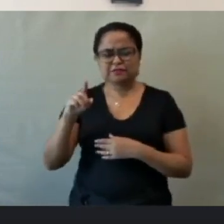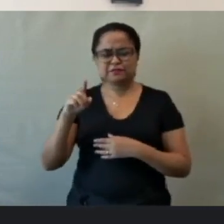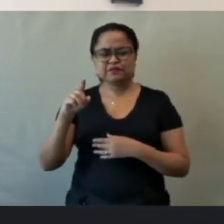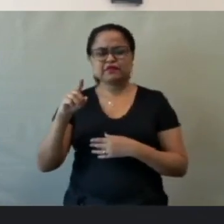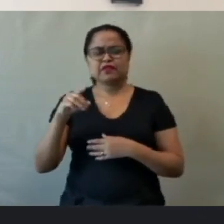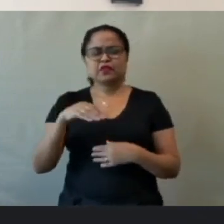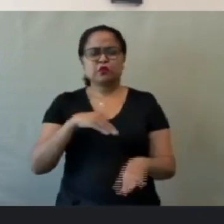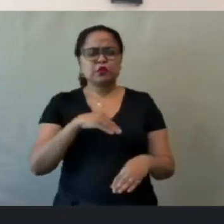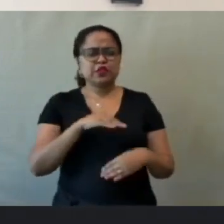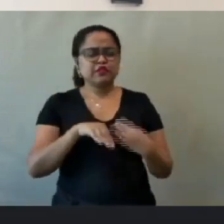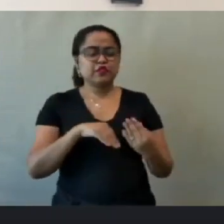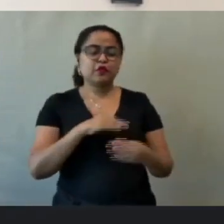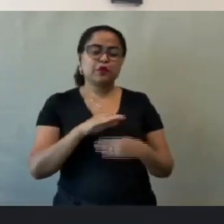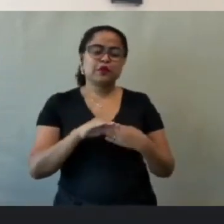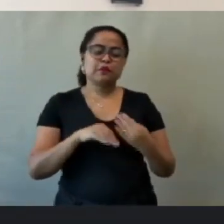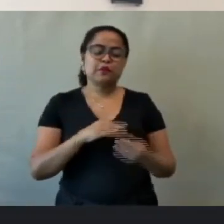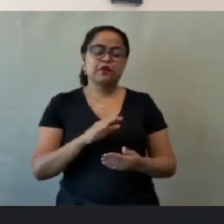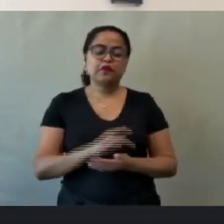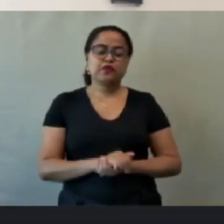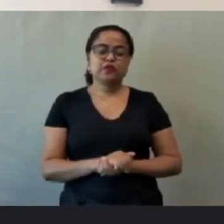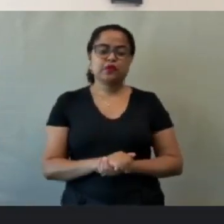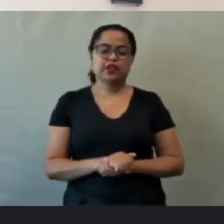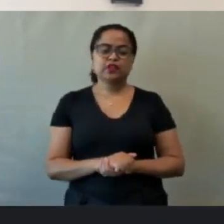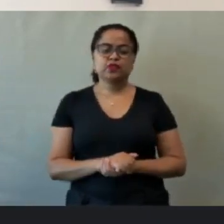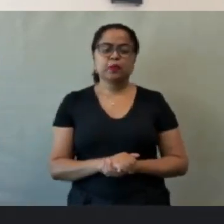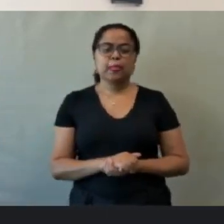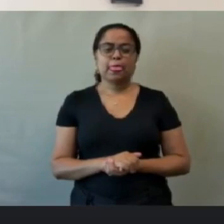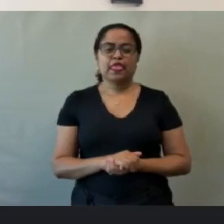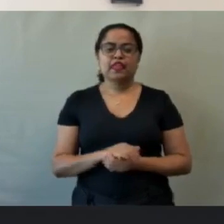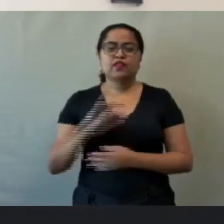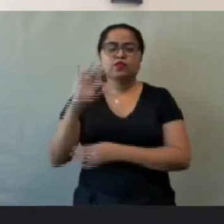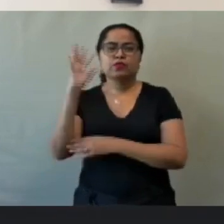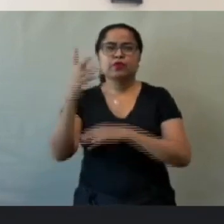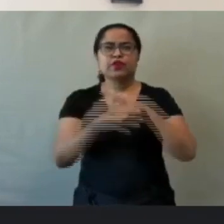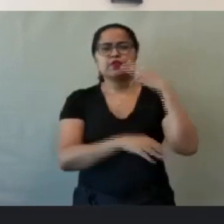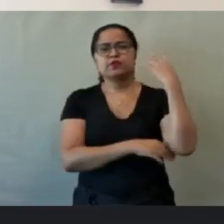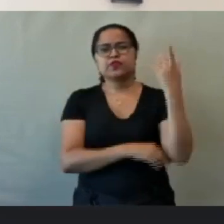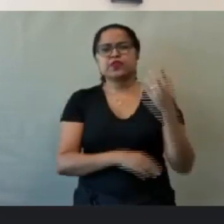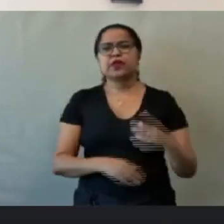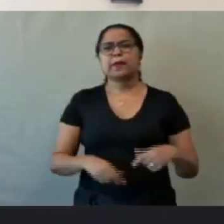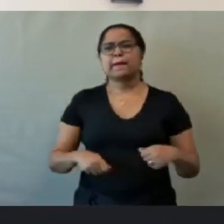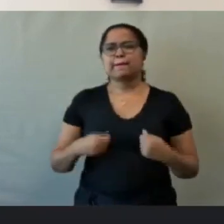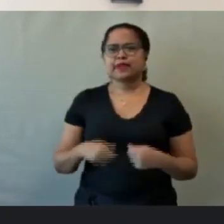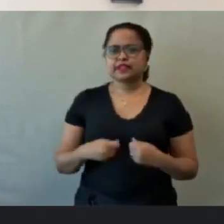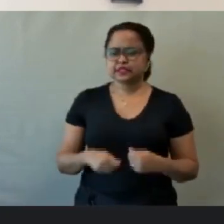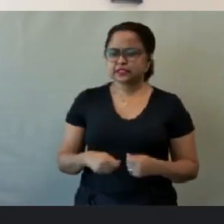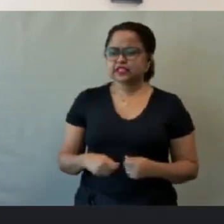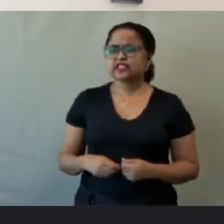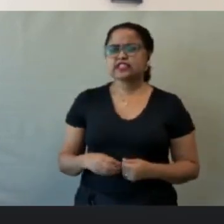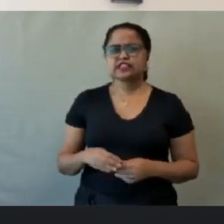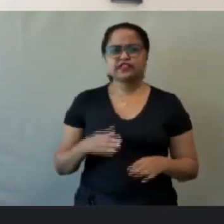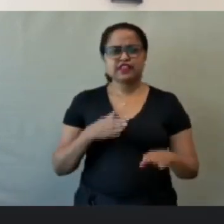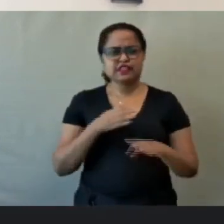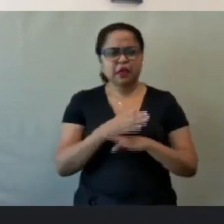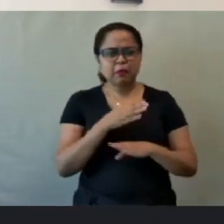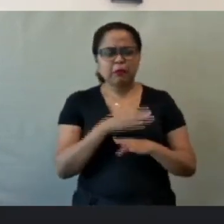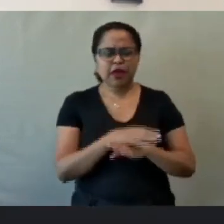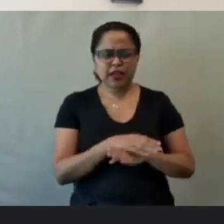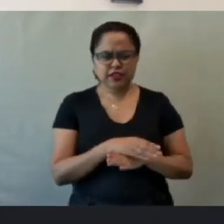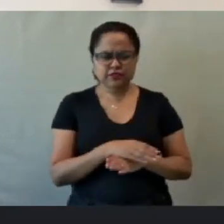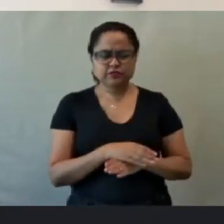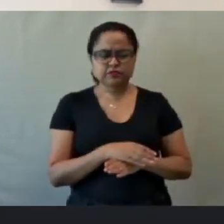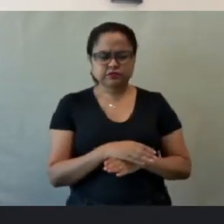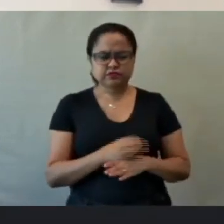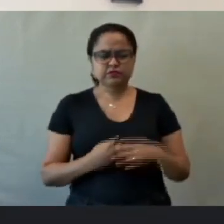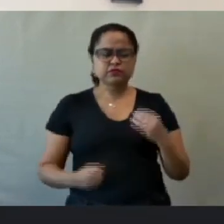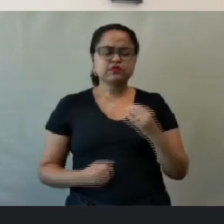envolvimento com essa questão do meio ambiente. Isso precisa fazer parte do nosso currículo, a gente precisa dialogar Sim. sobre isso, a gente precisa criar uma